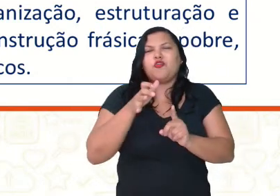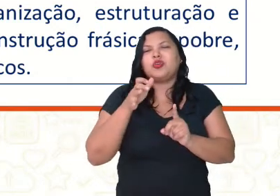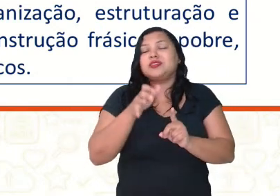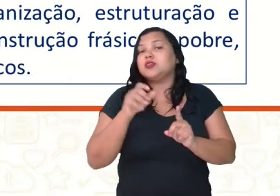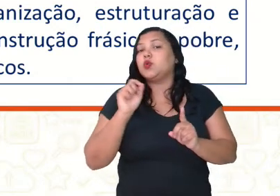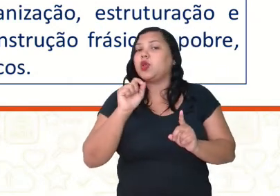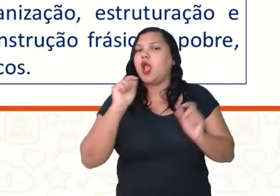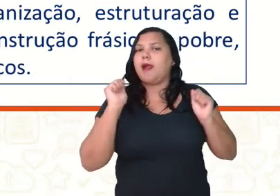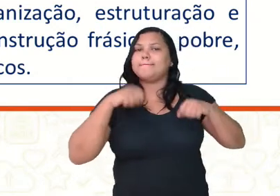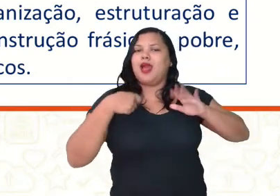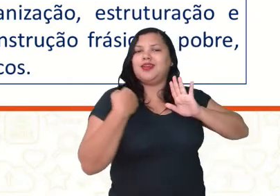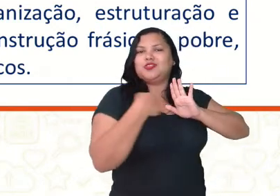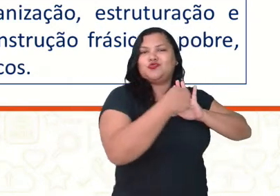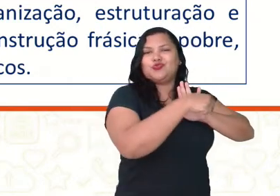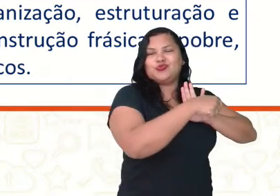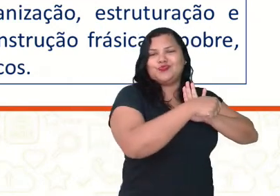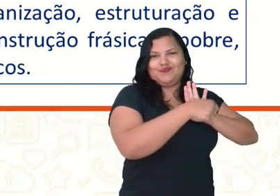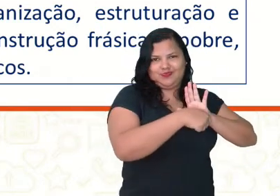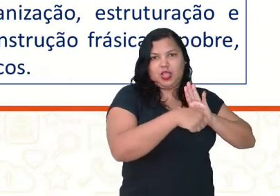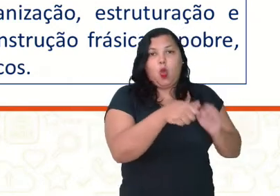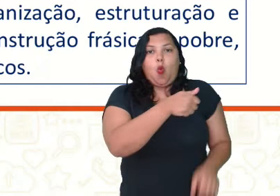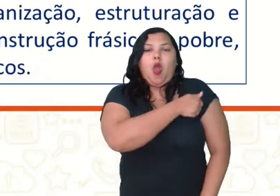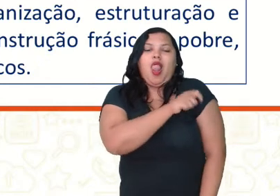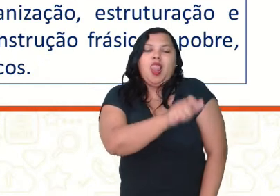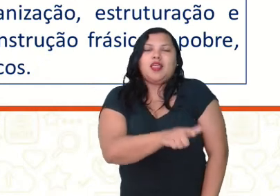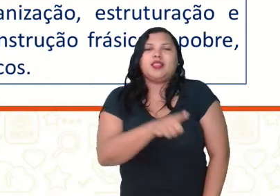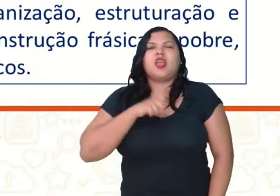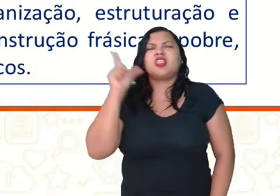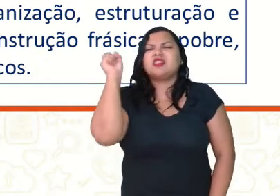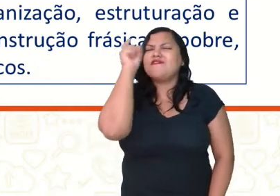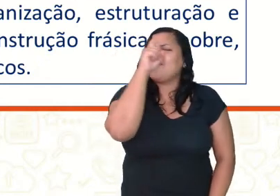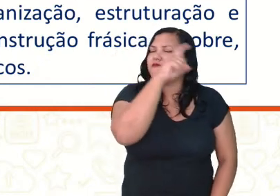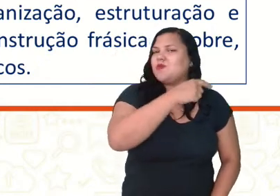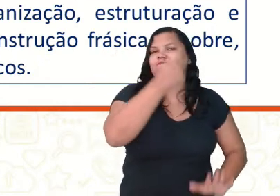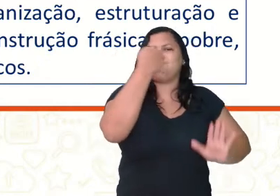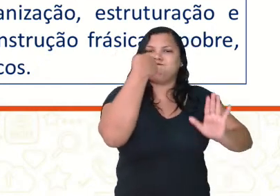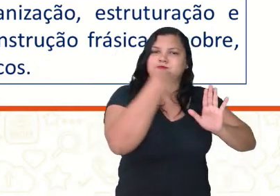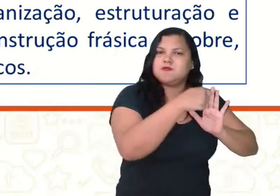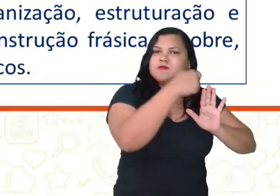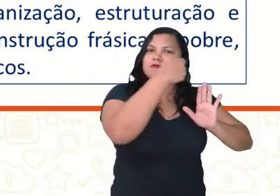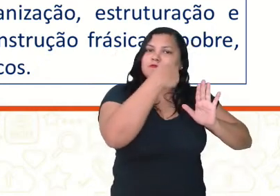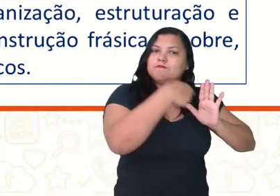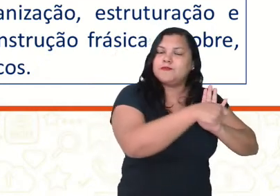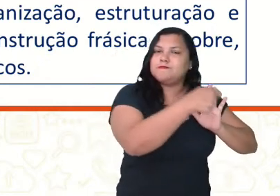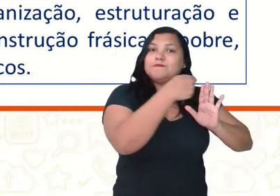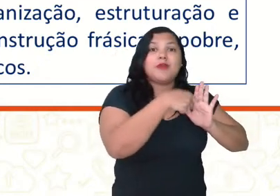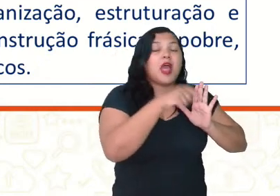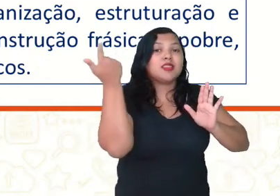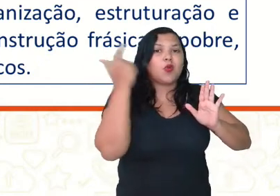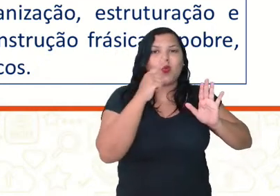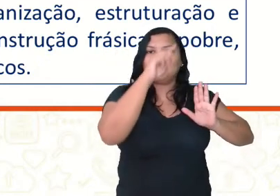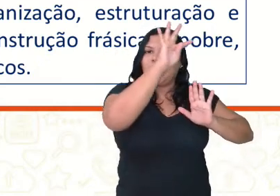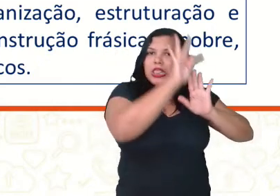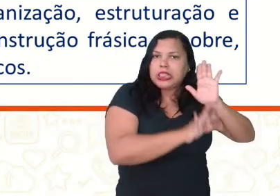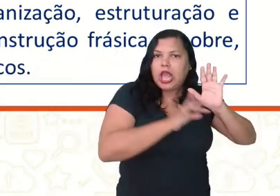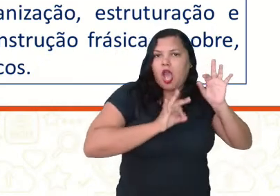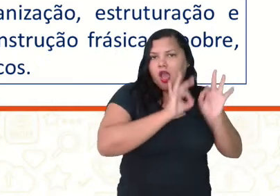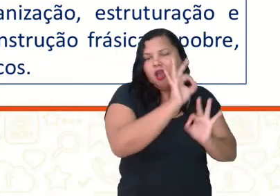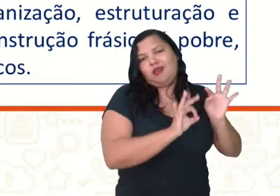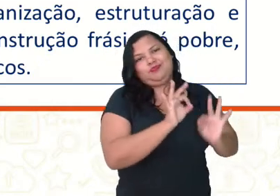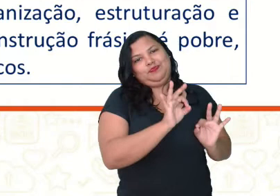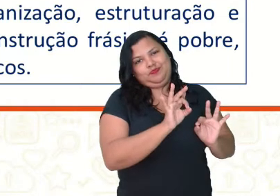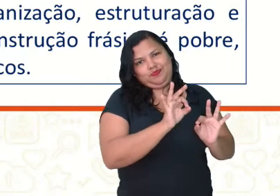que se traduz na dificuldade recorrente, persistente da criança em compor textos, em